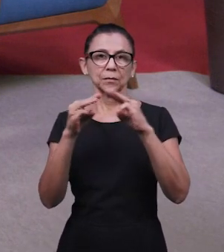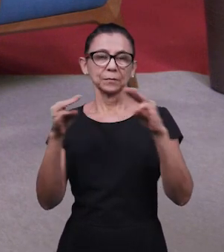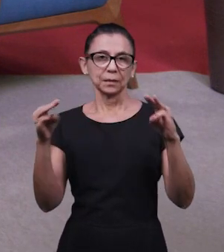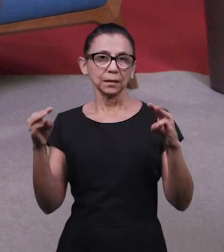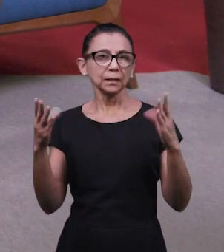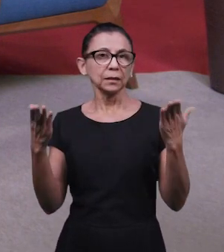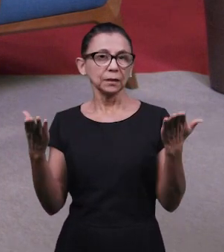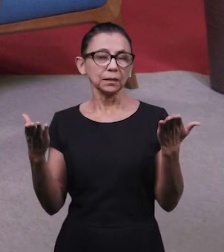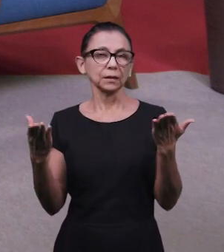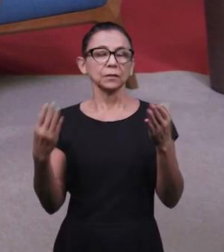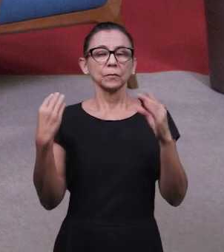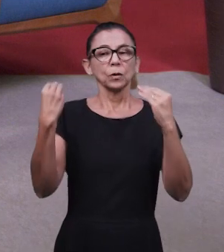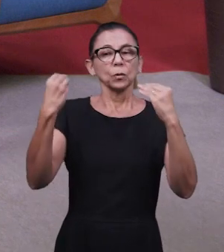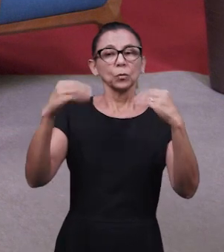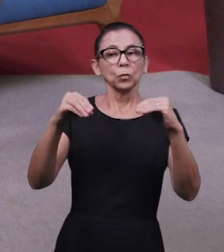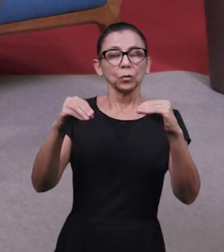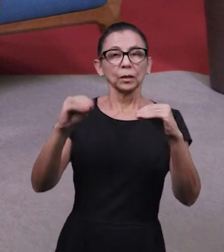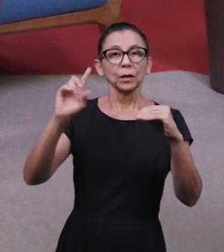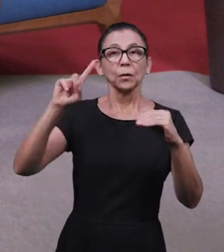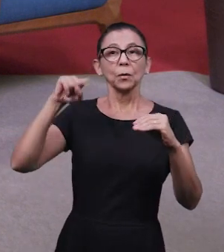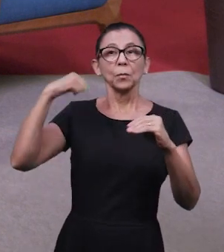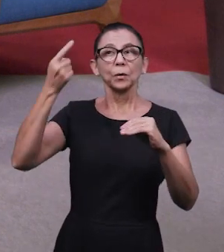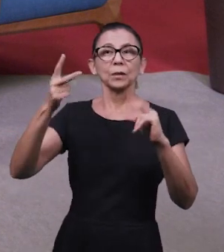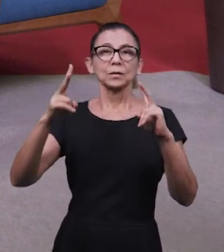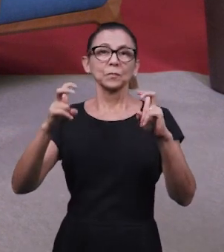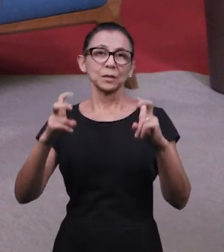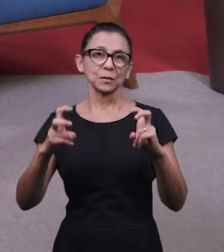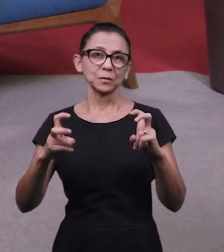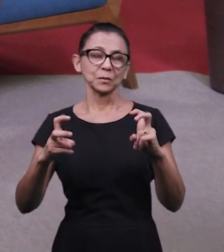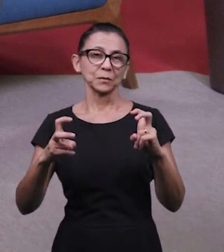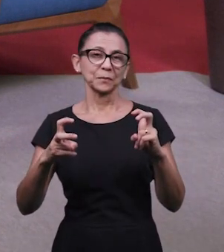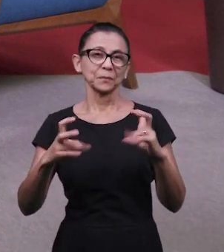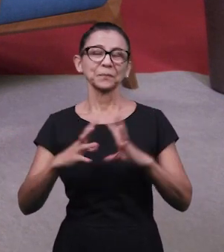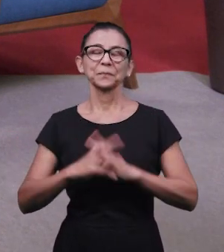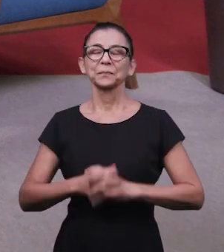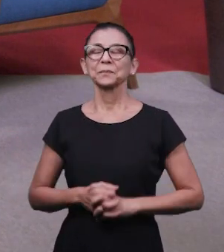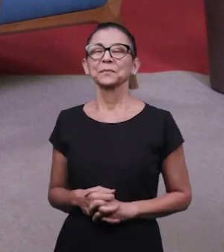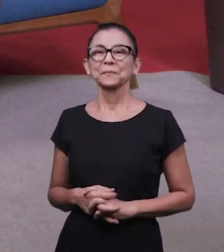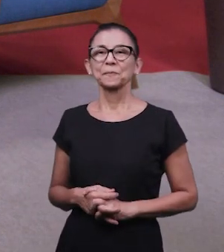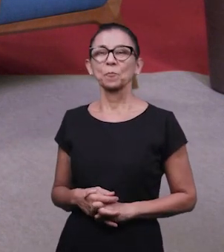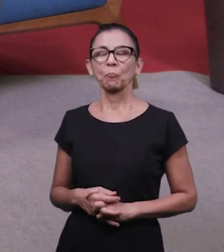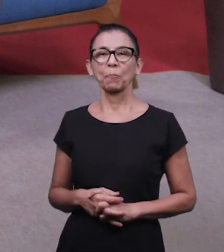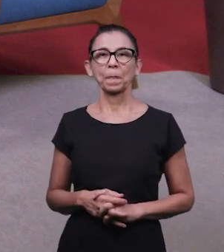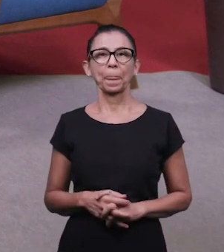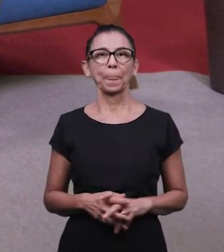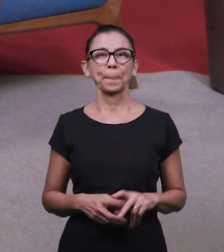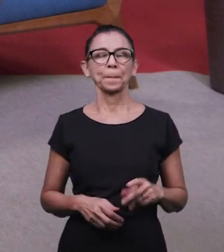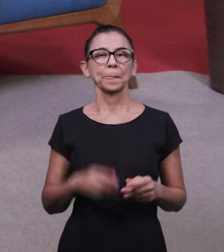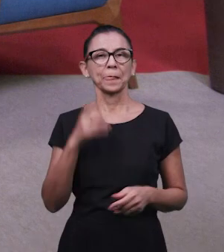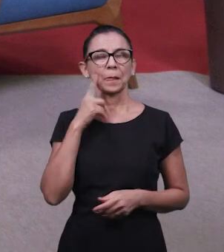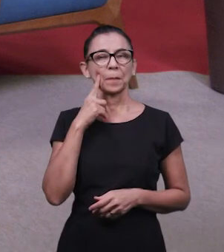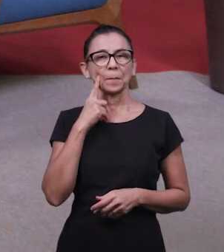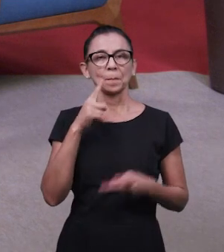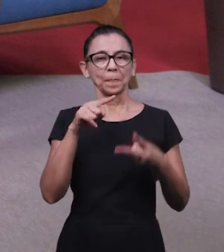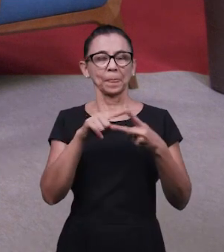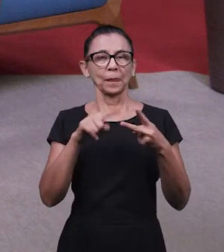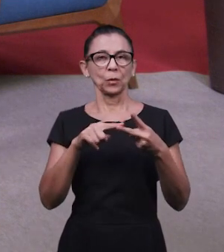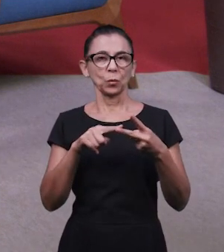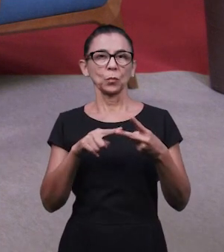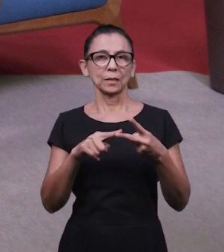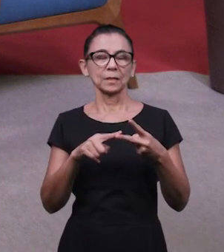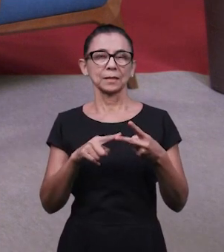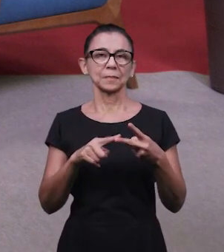você responder e enviar para nós, você nos ajuda, inclusive, a fazer a próxima edição do programa Anunciando o Evangelho Eterno dentro